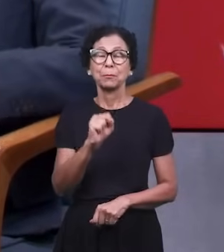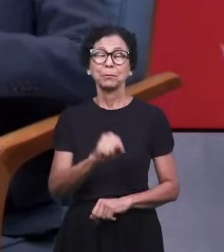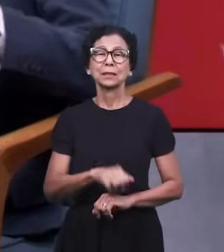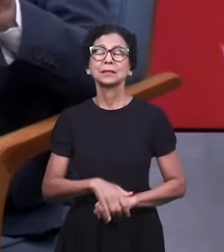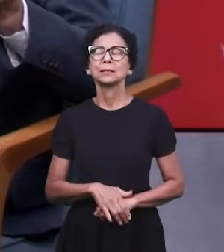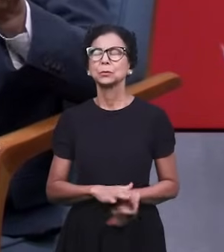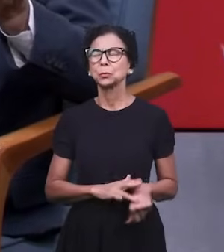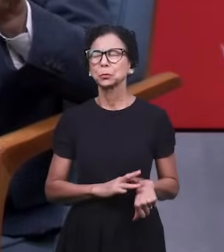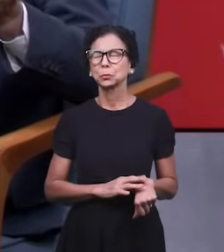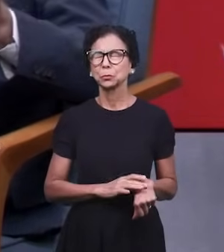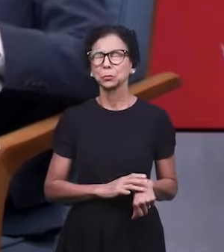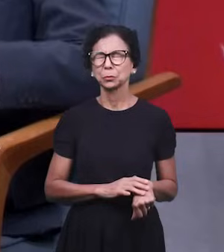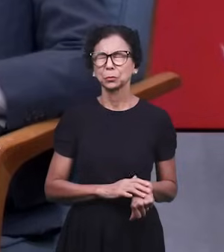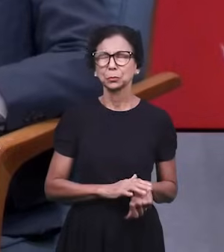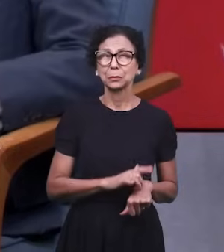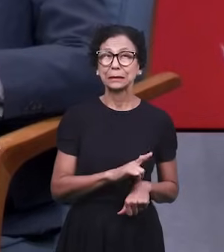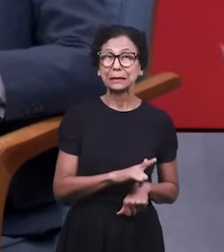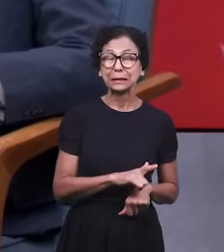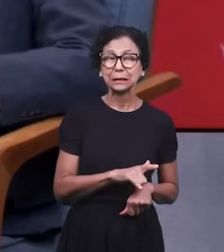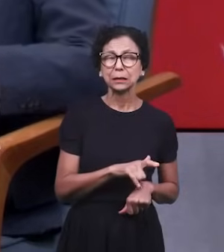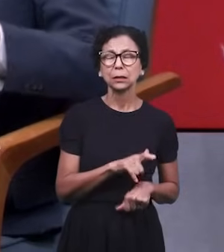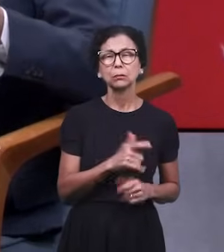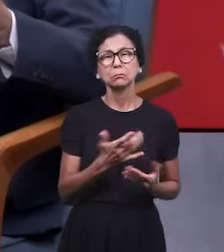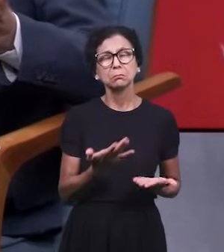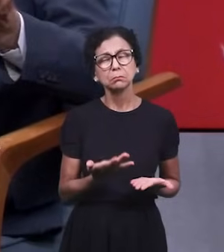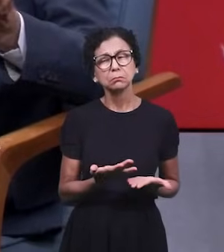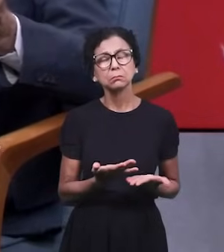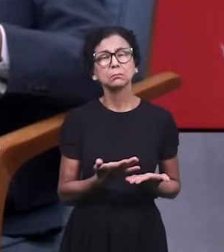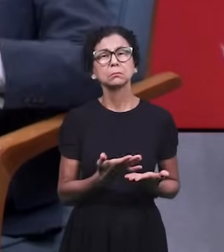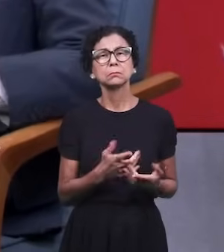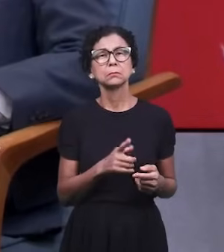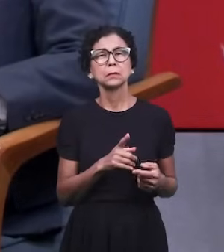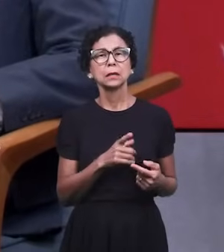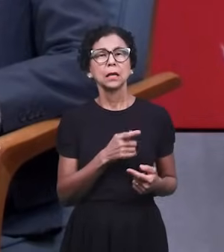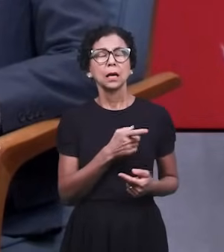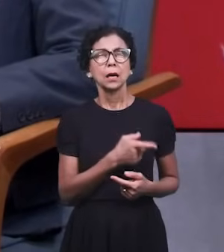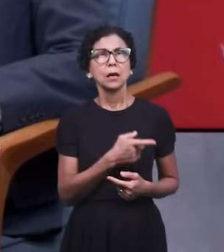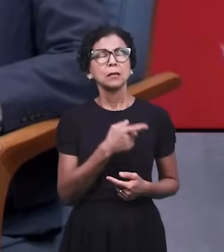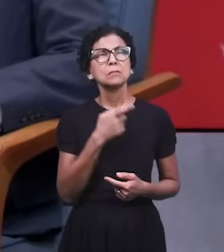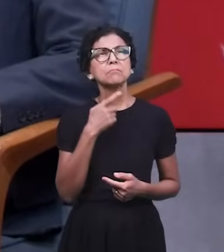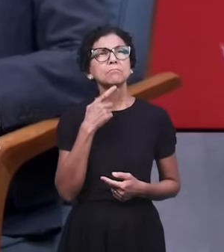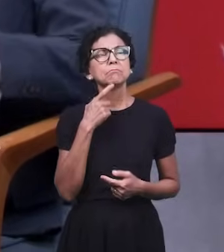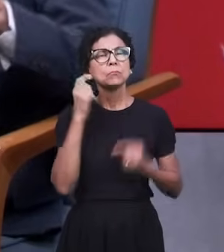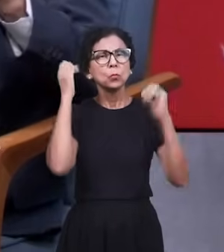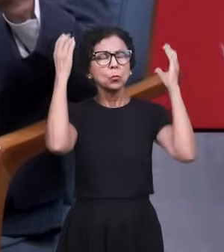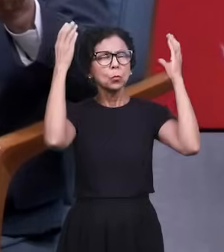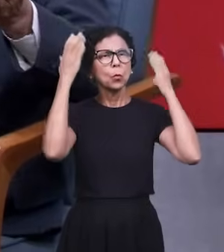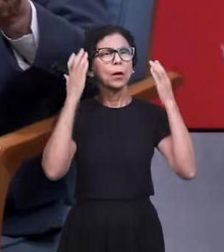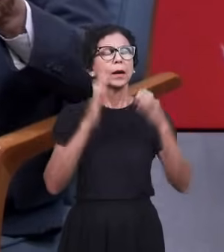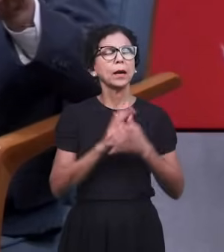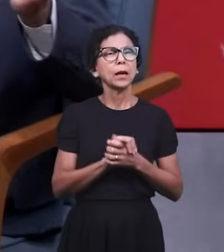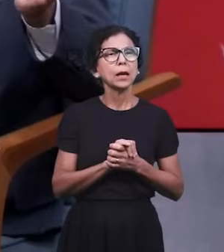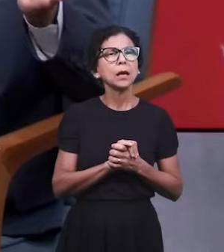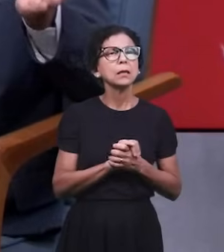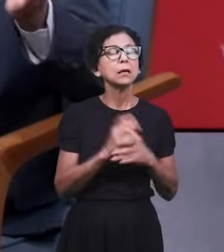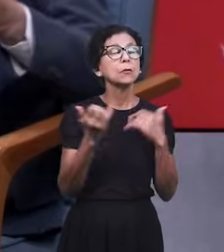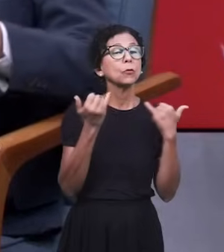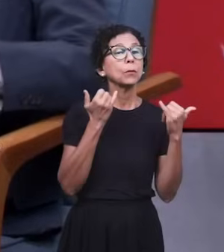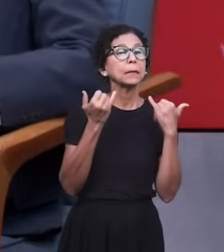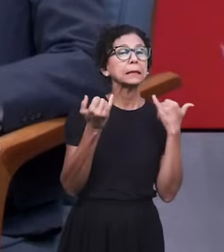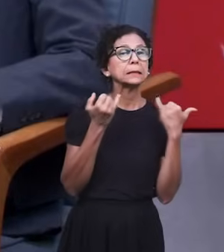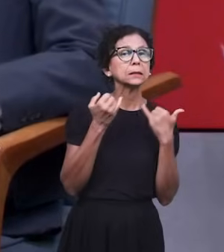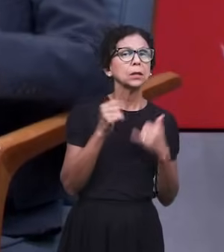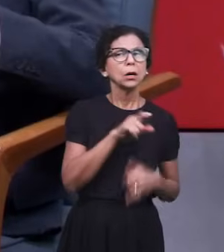E ele ouviu falar que em Israel tinha um profeta. Então o rei